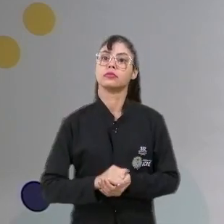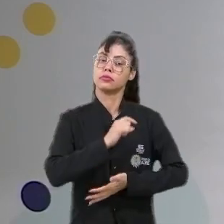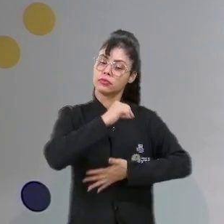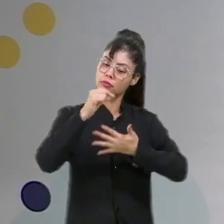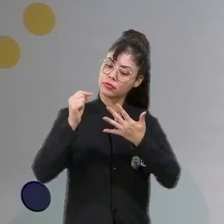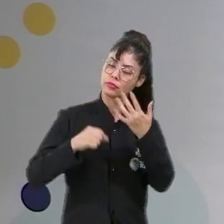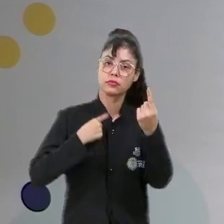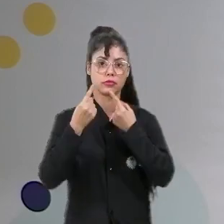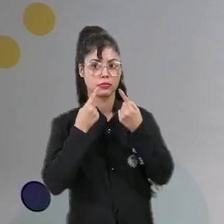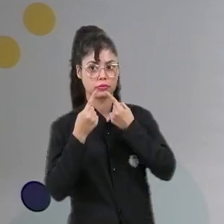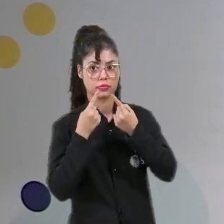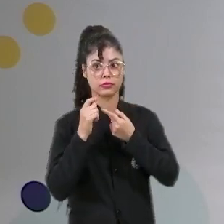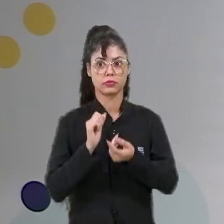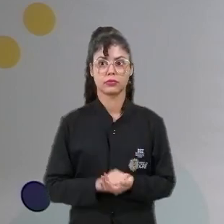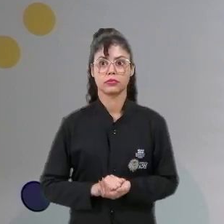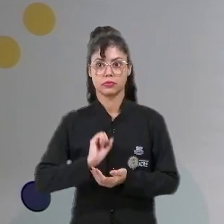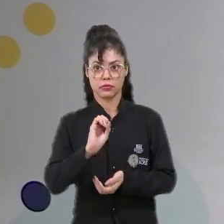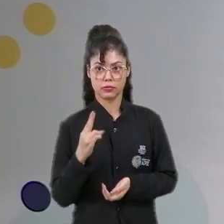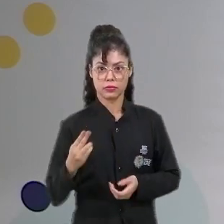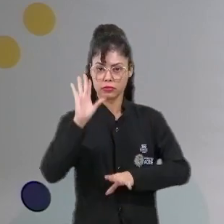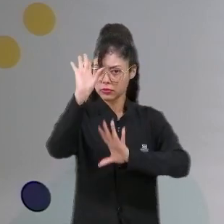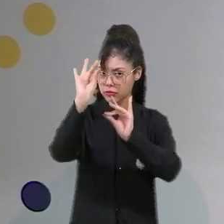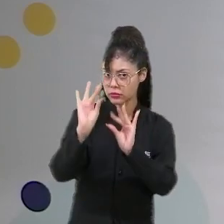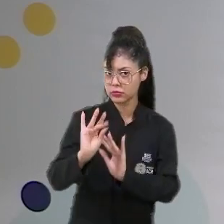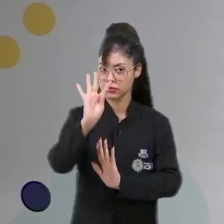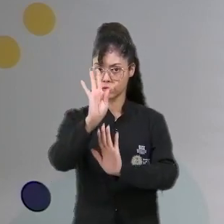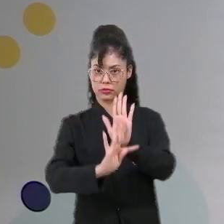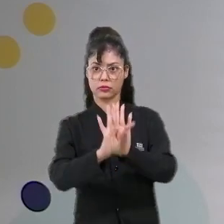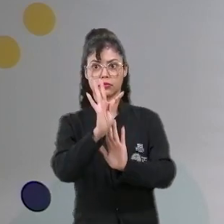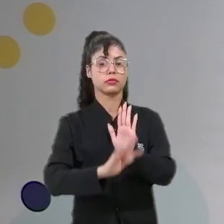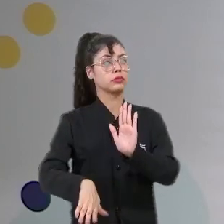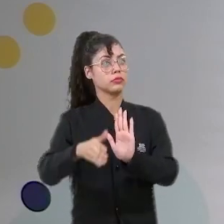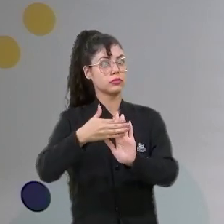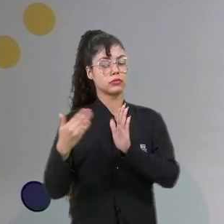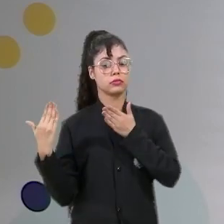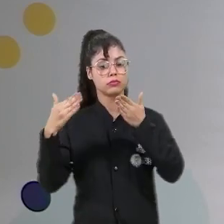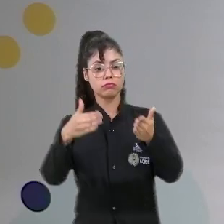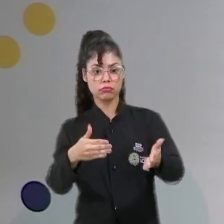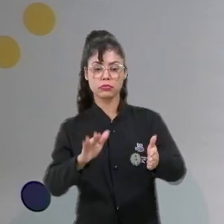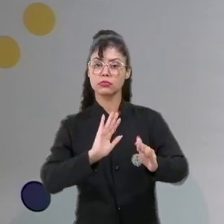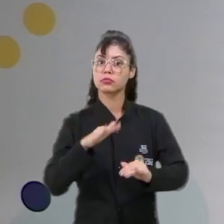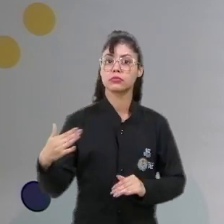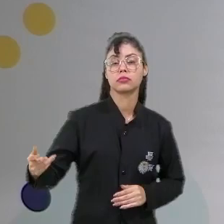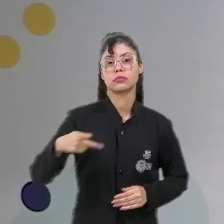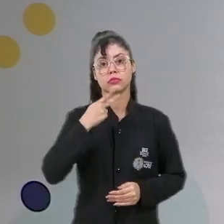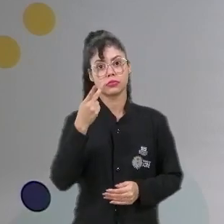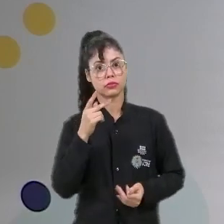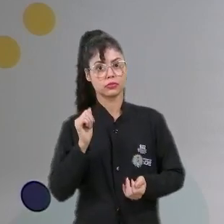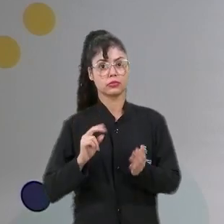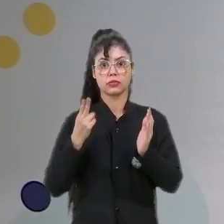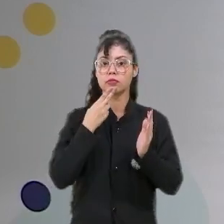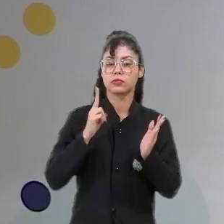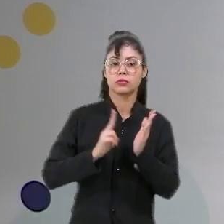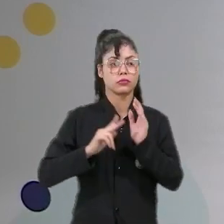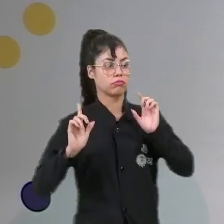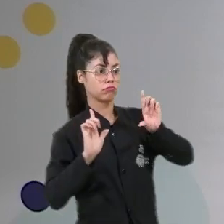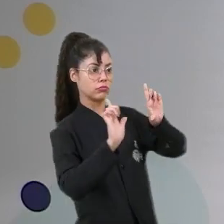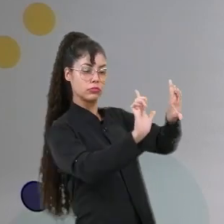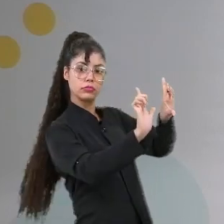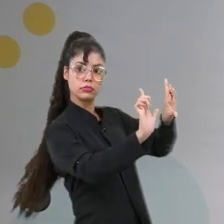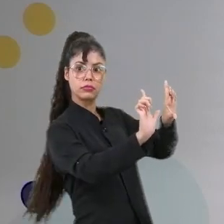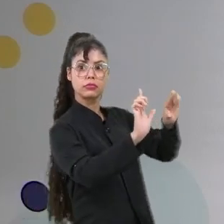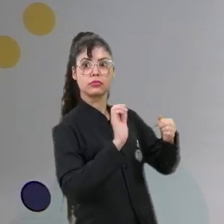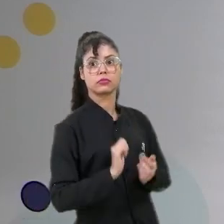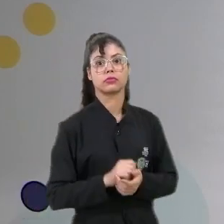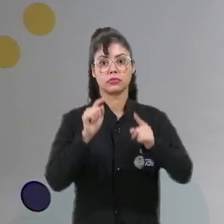da comunicação. Ou seja, cada texto tem um propósito. Quando eu falo para você cartaz, você já imagina